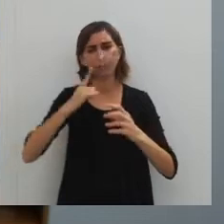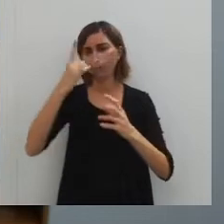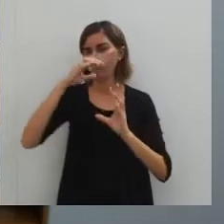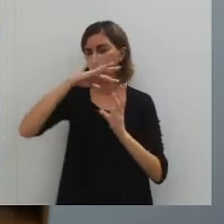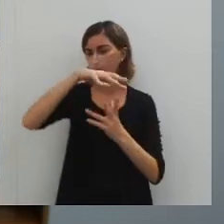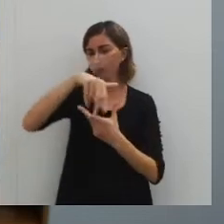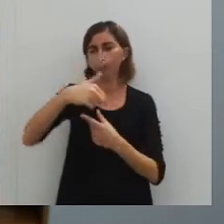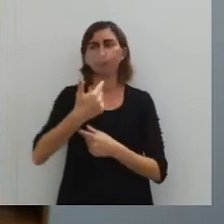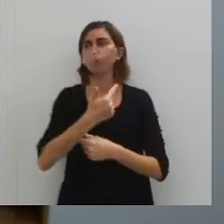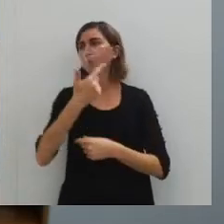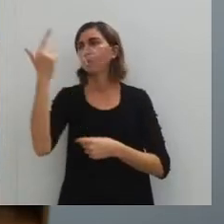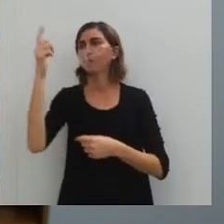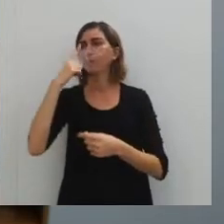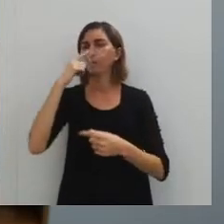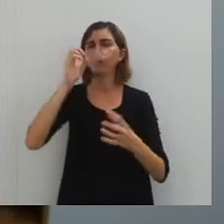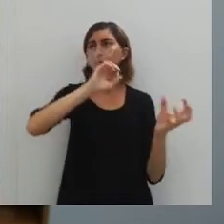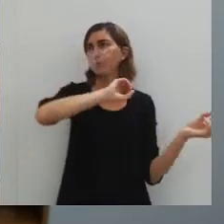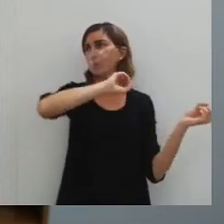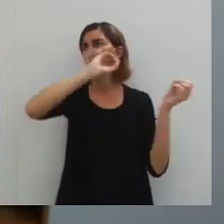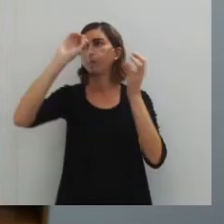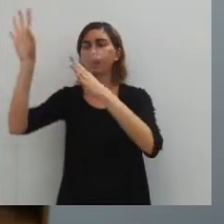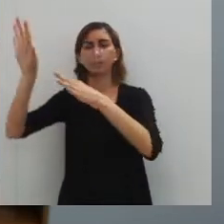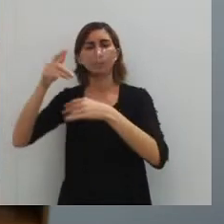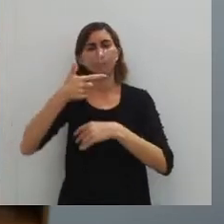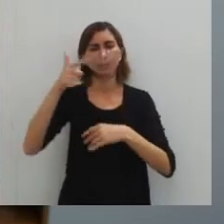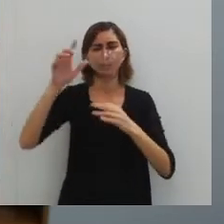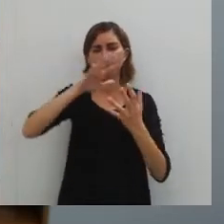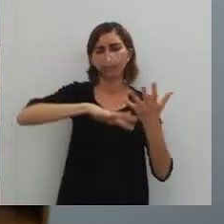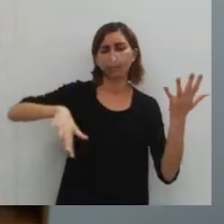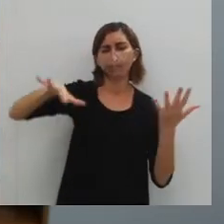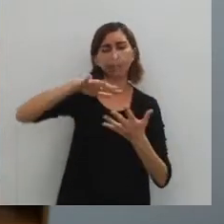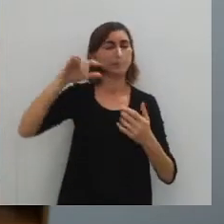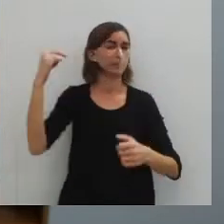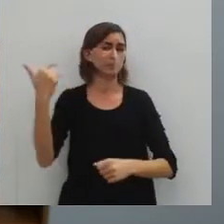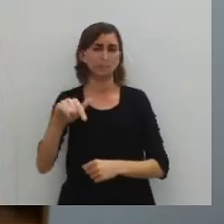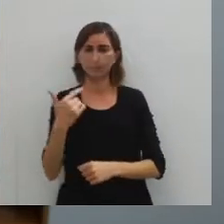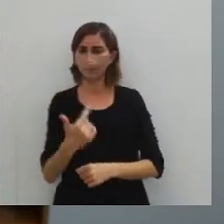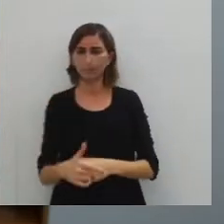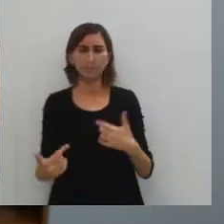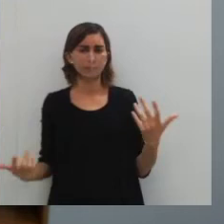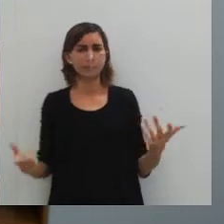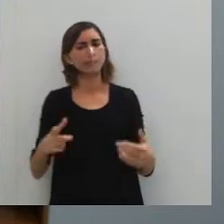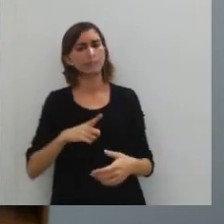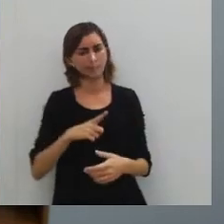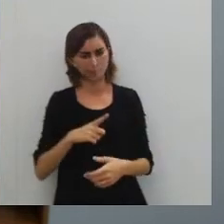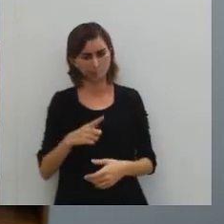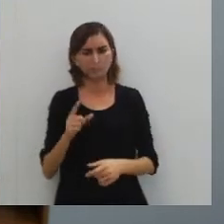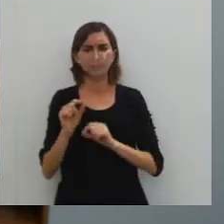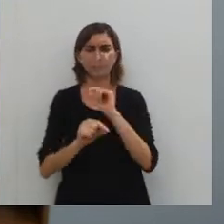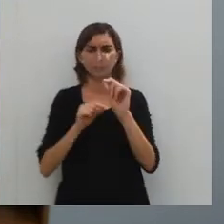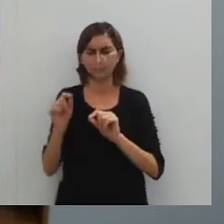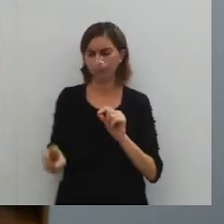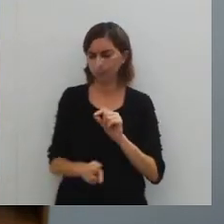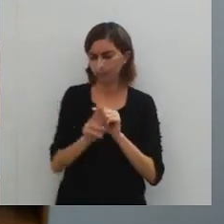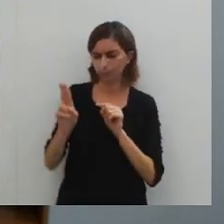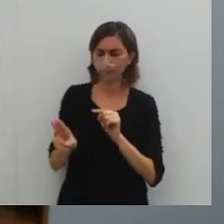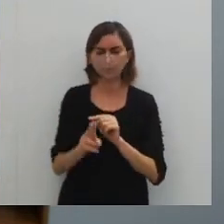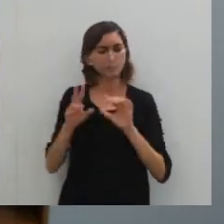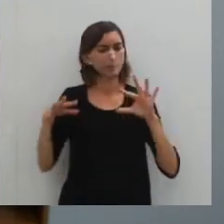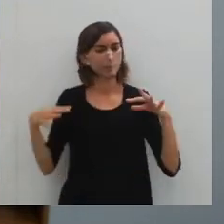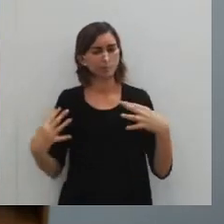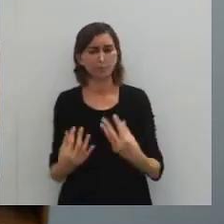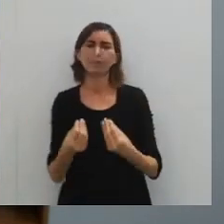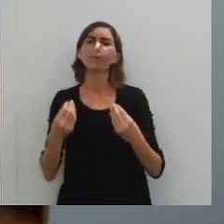a gente não tem como jogar fora da Terra, não tem. Então temos que utilizar